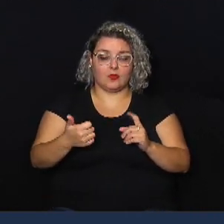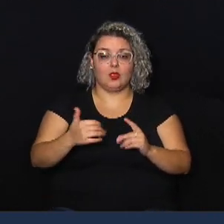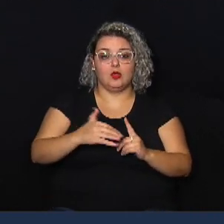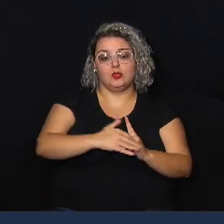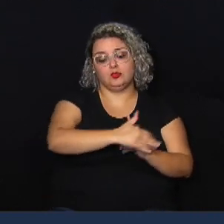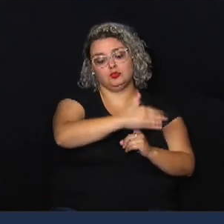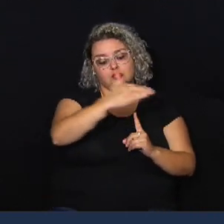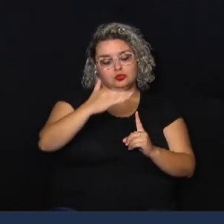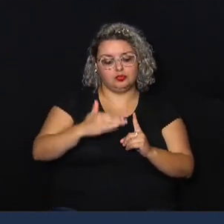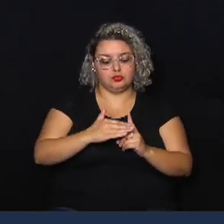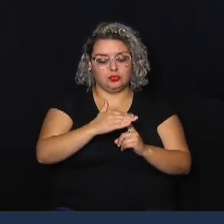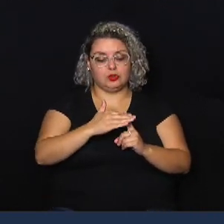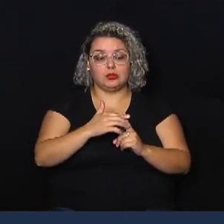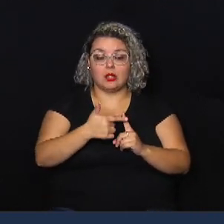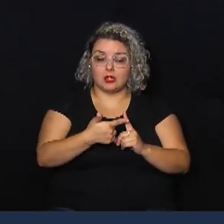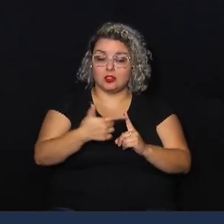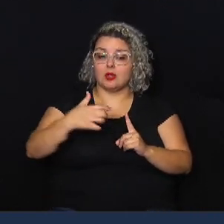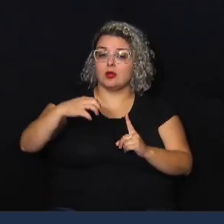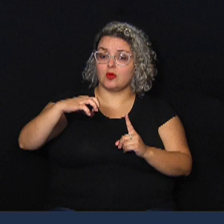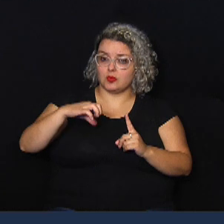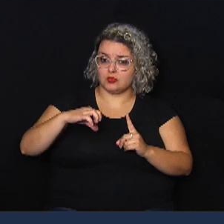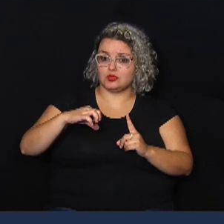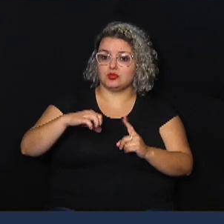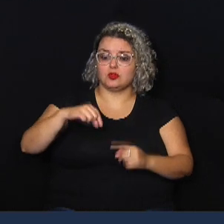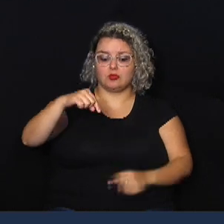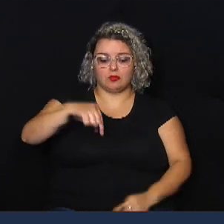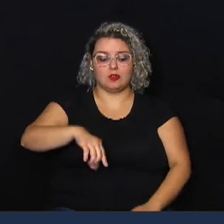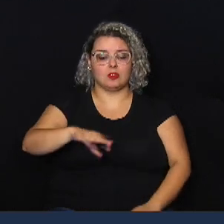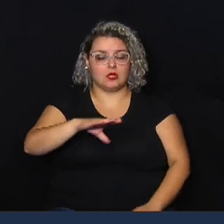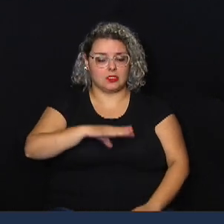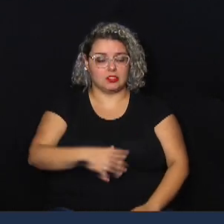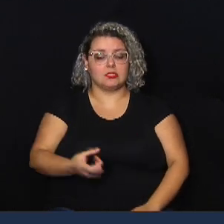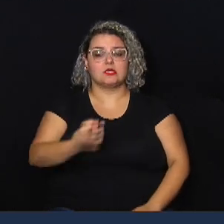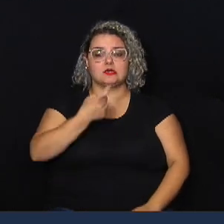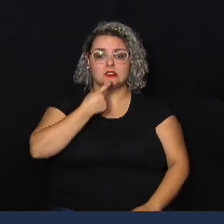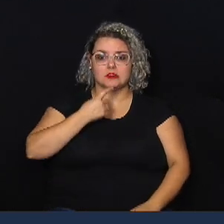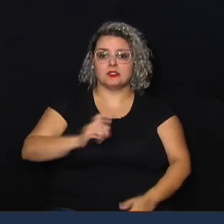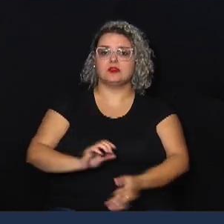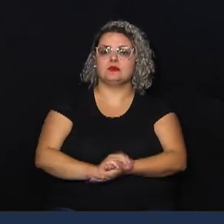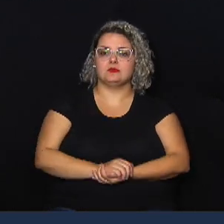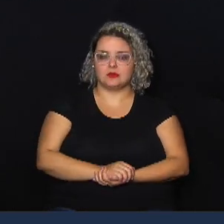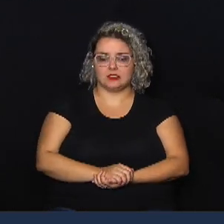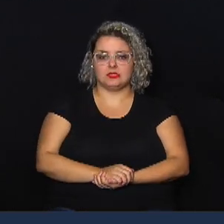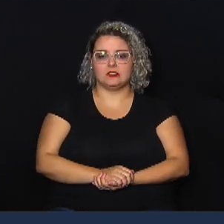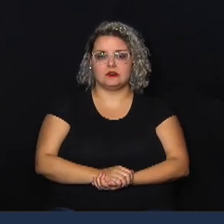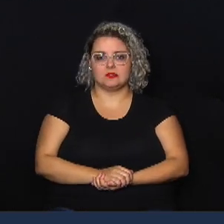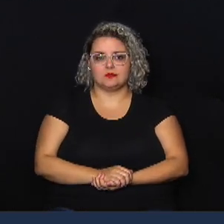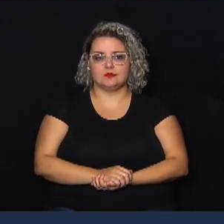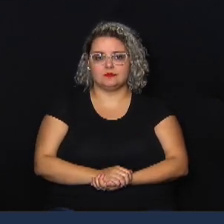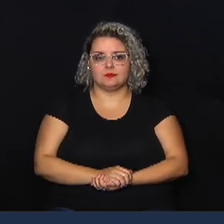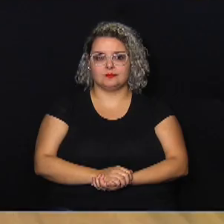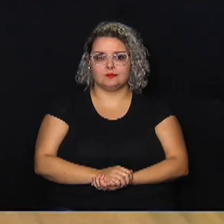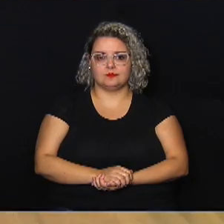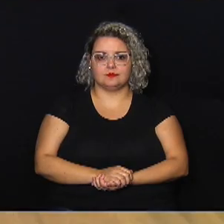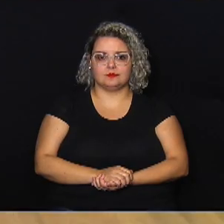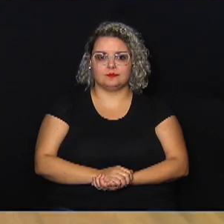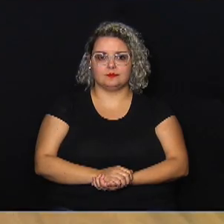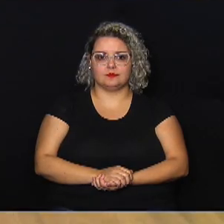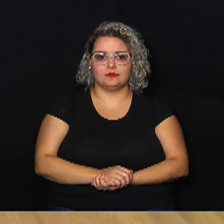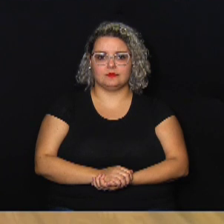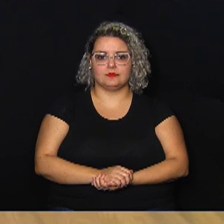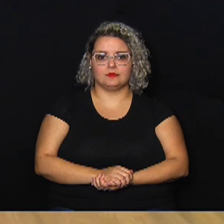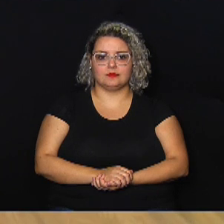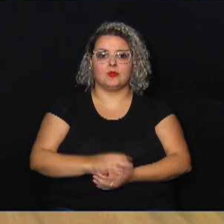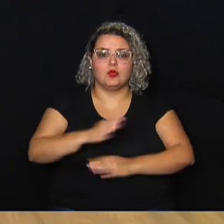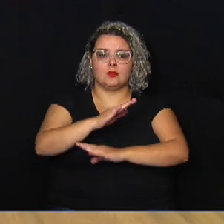dia, essa temperatura sobe, podendo chegar aos 29 graus aqui na cidade de Campinas. O